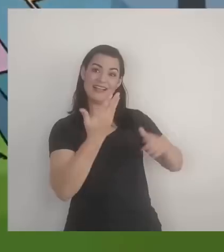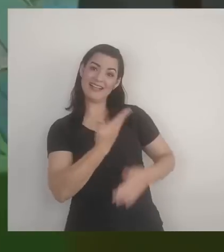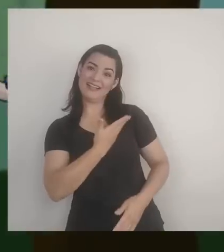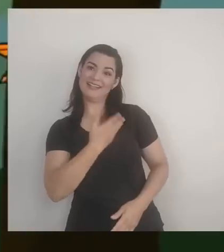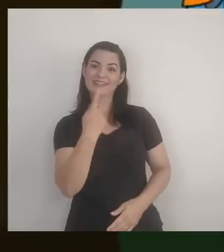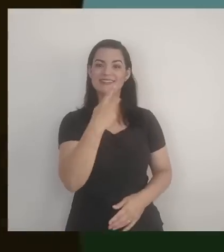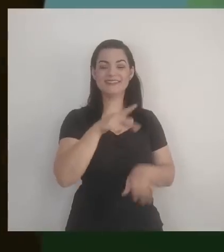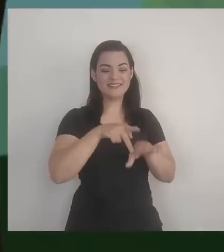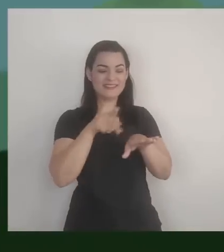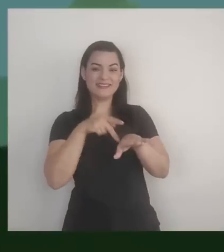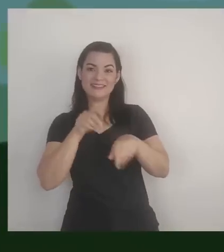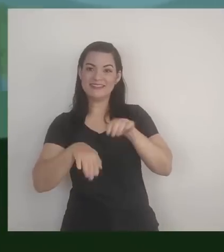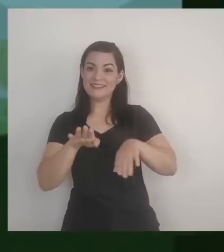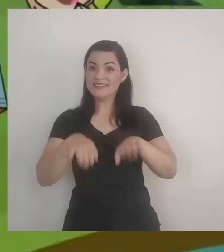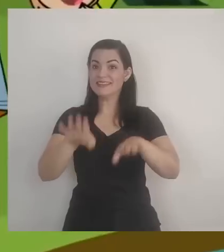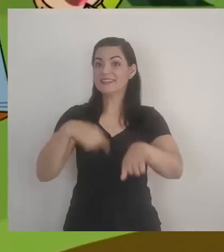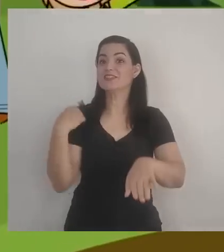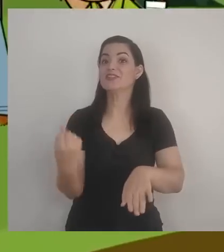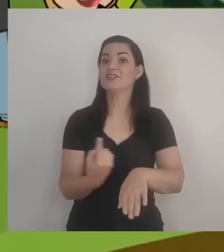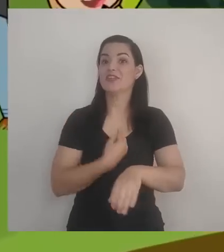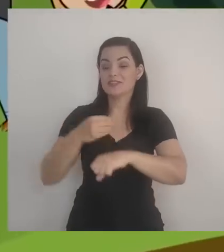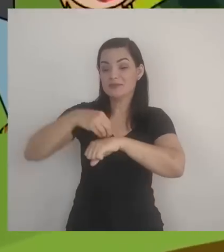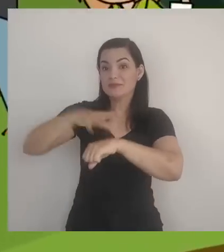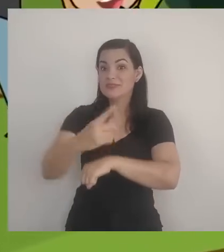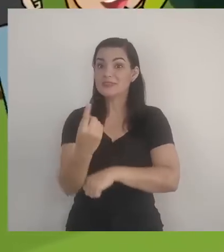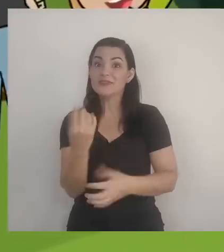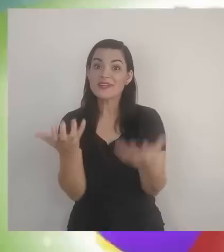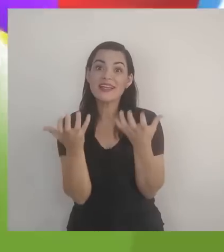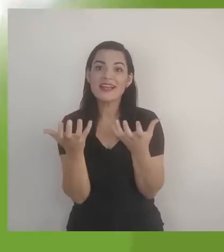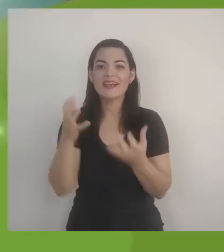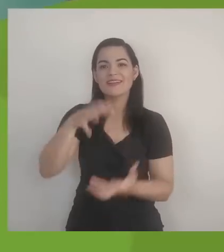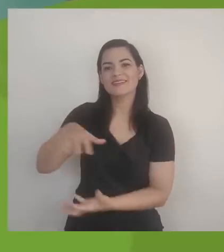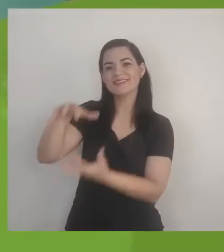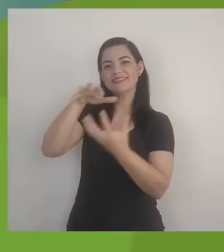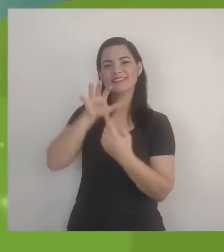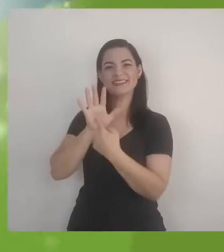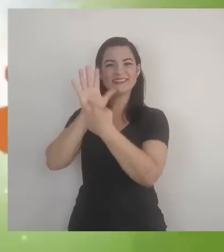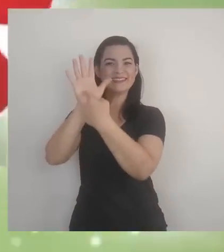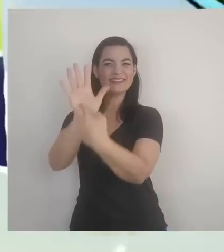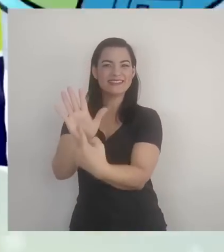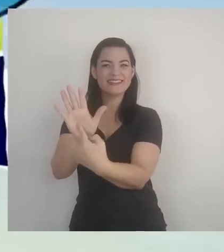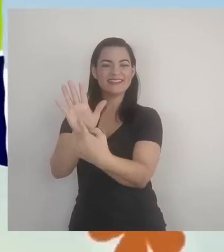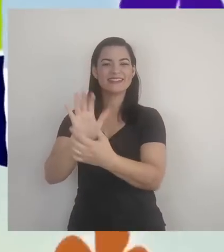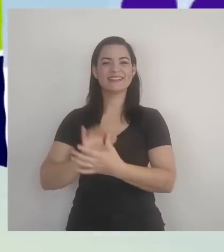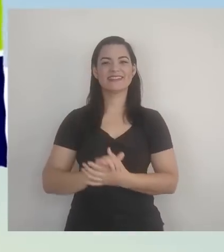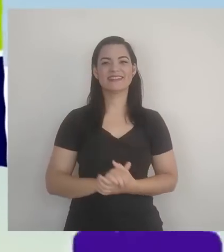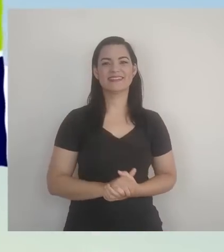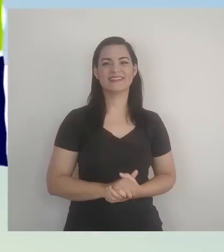os amigos batem o pé. Nós queremos uma pista, a Pop Disco